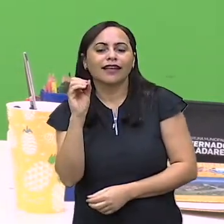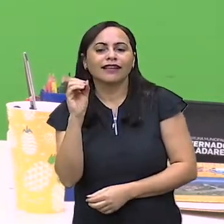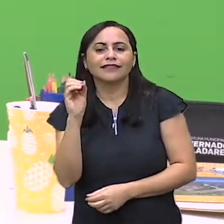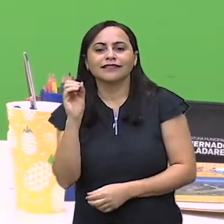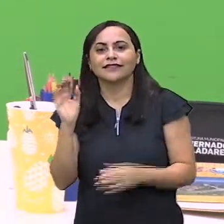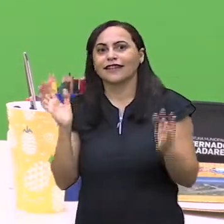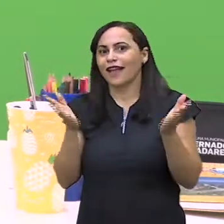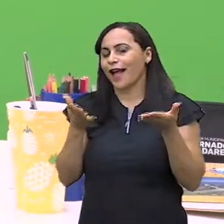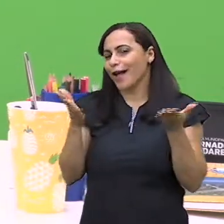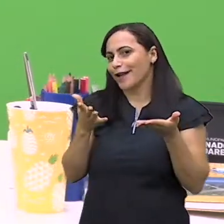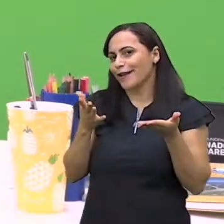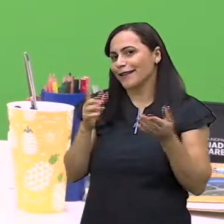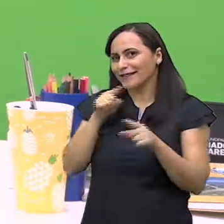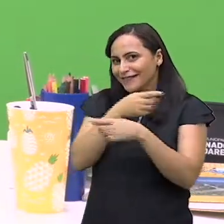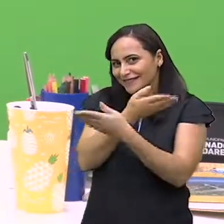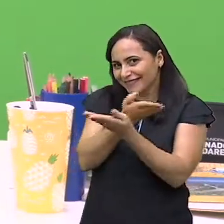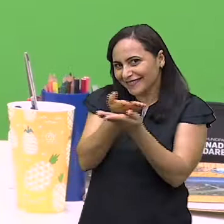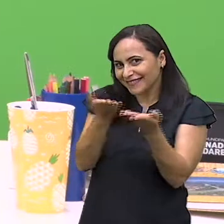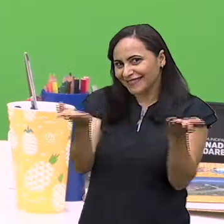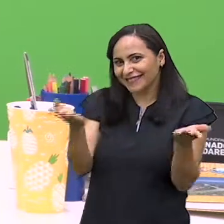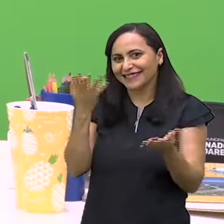dessa vez. É para as crianças. Ah, então vou ver.